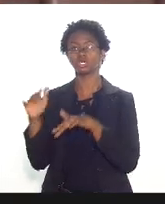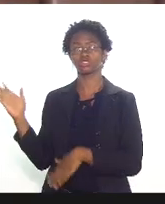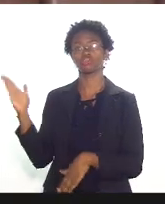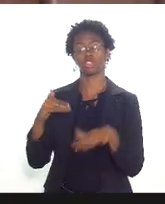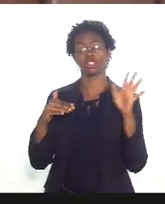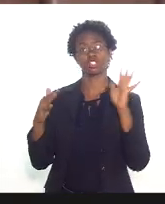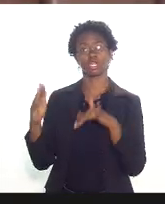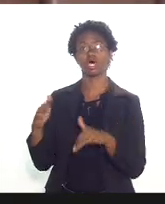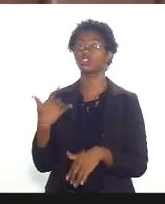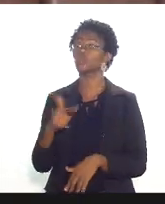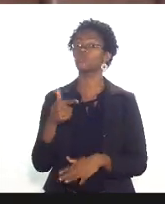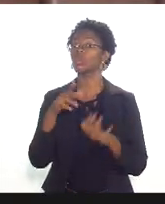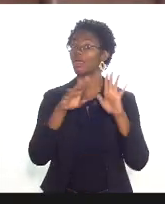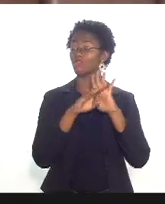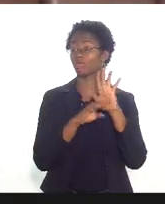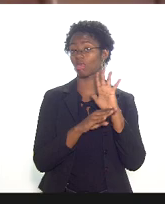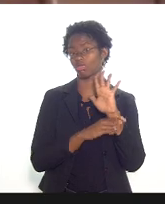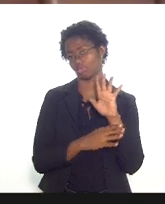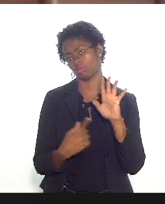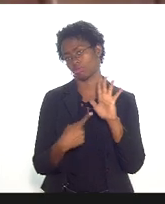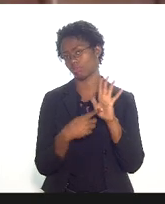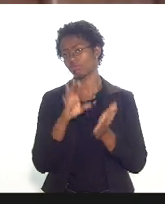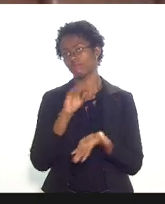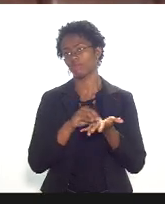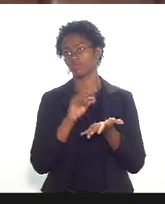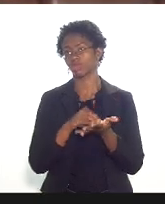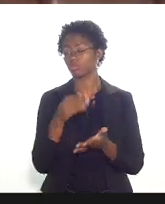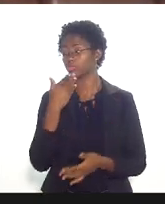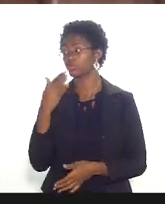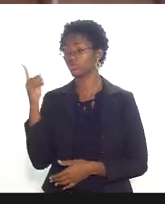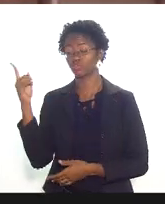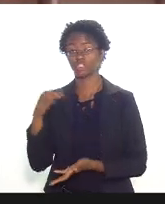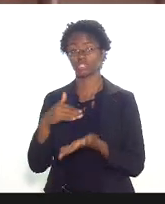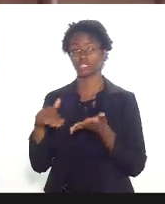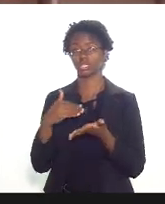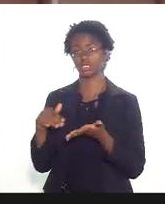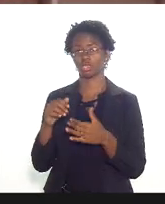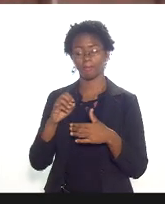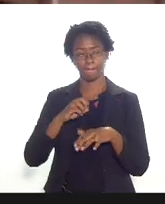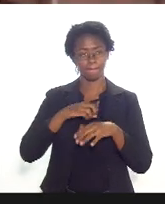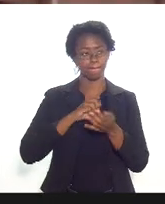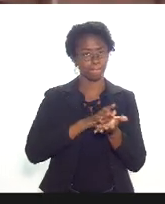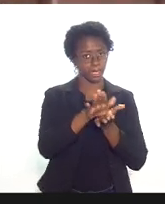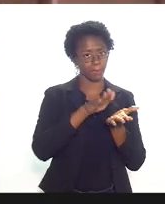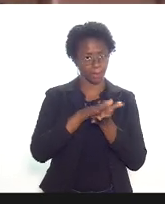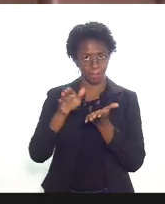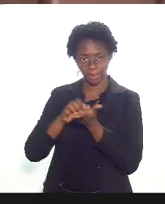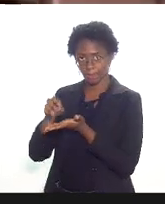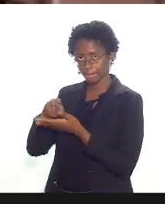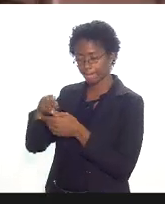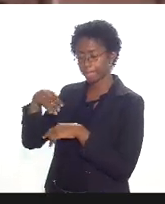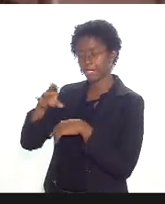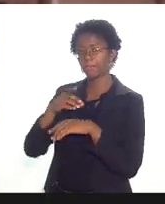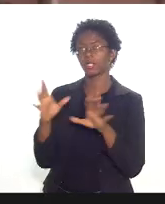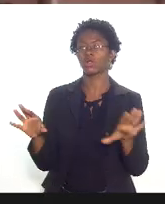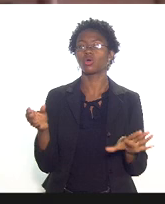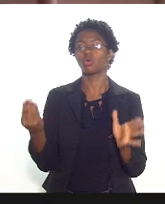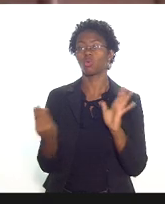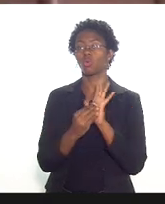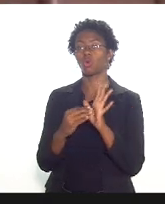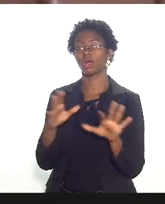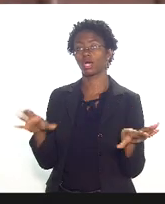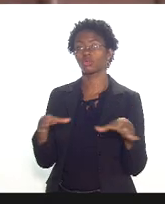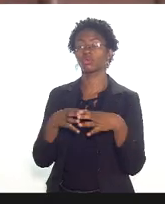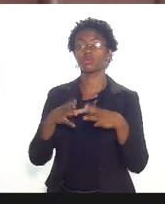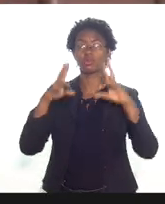e não estão nessa relação. Eu vou pedir à nossa secretária que envie aos deputados, coloque no grupo o tema das